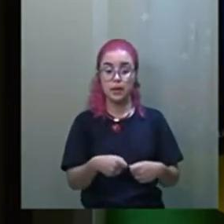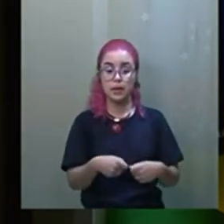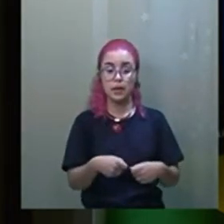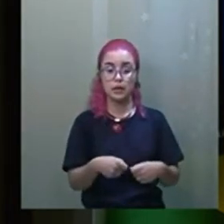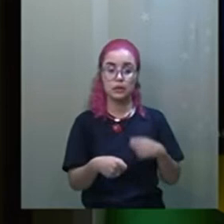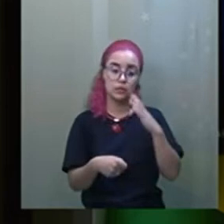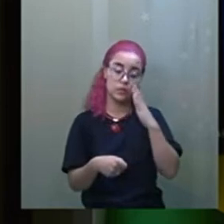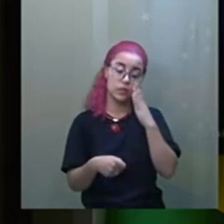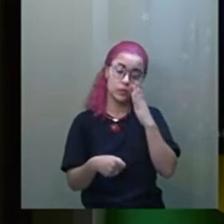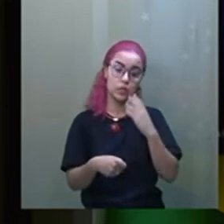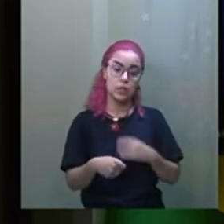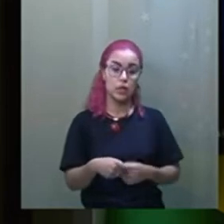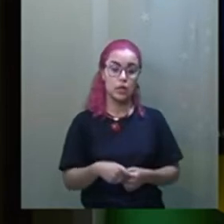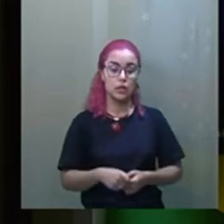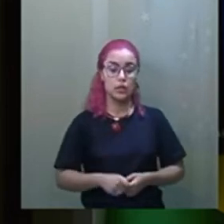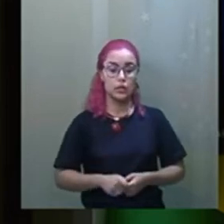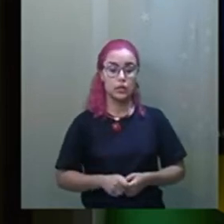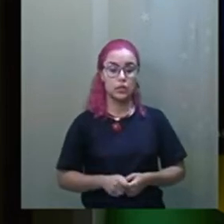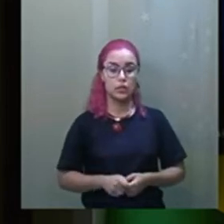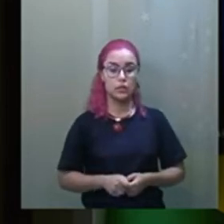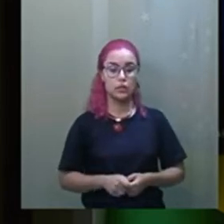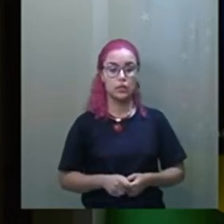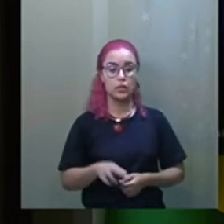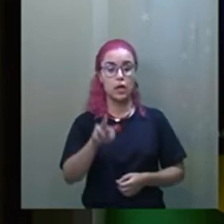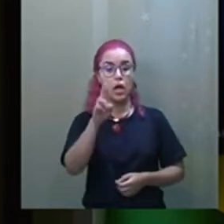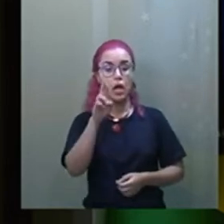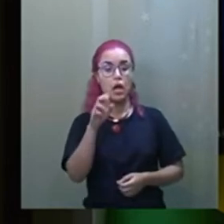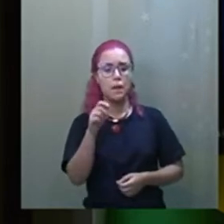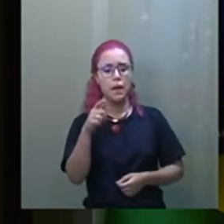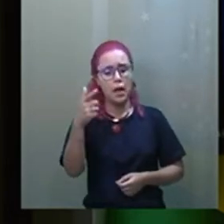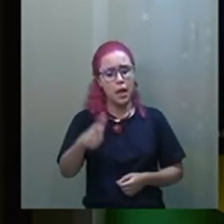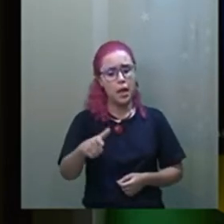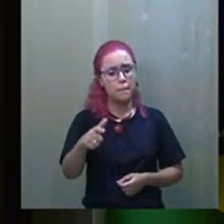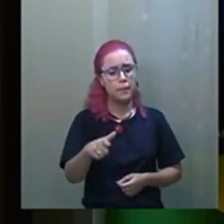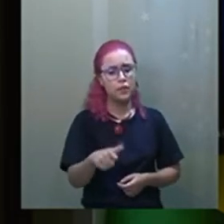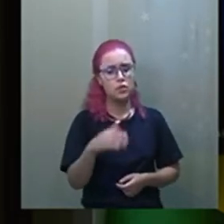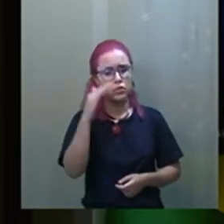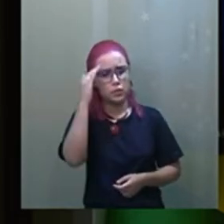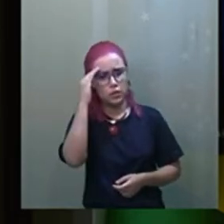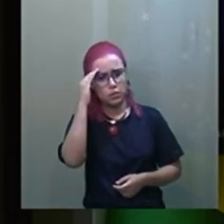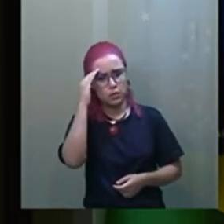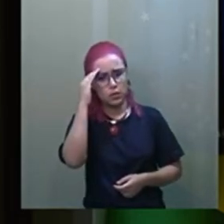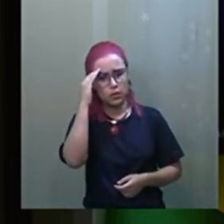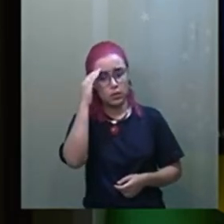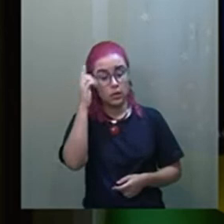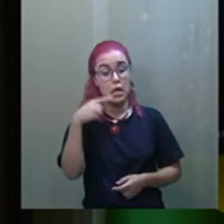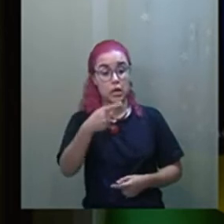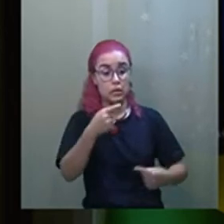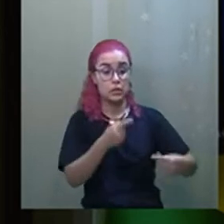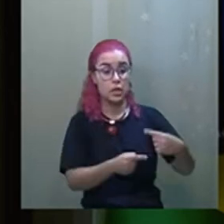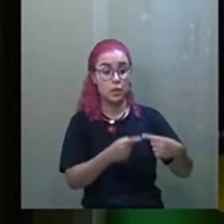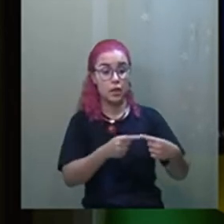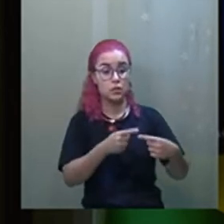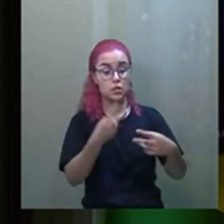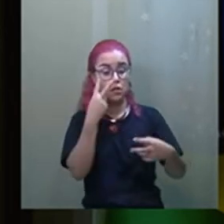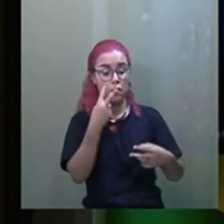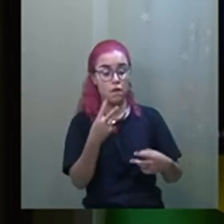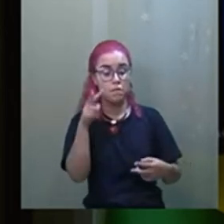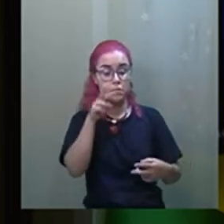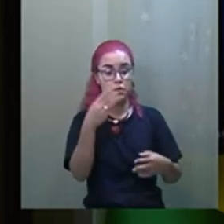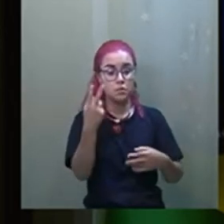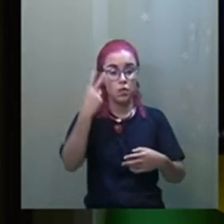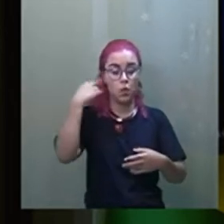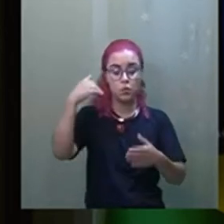a última parte, lhe peço só mais 1 minuto e meio. Essa sessão de debates que nós vimos aqui